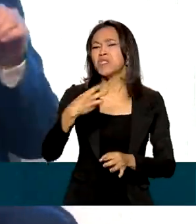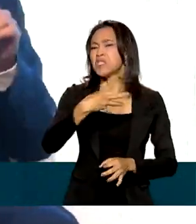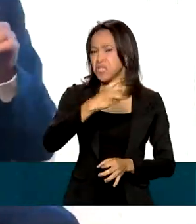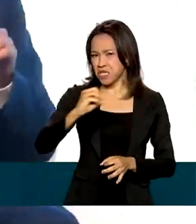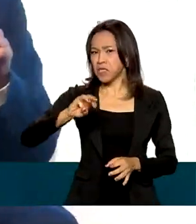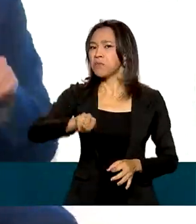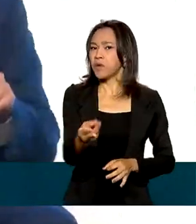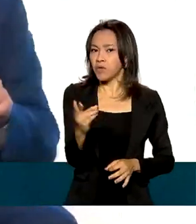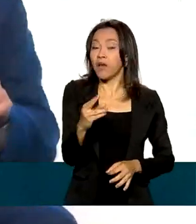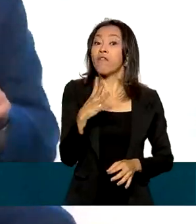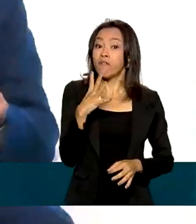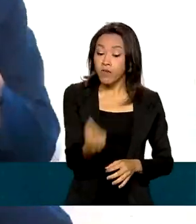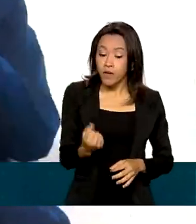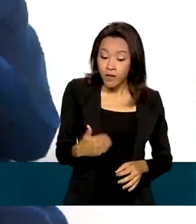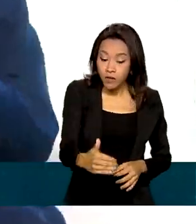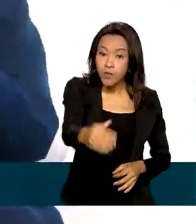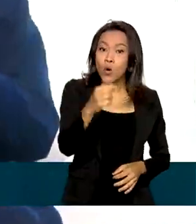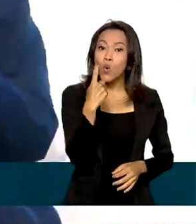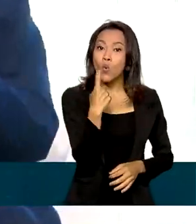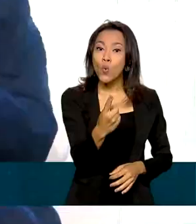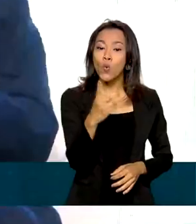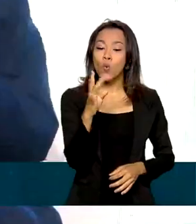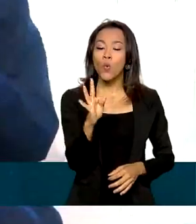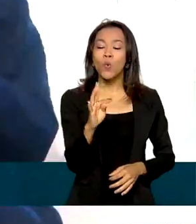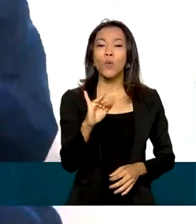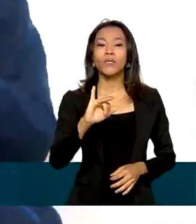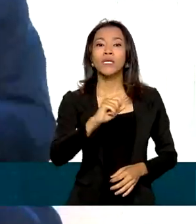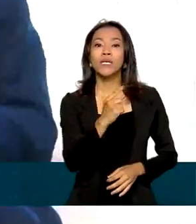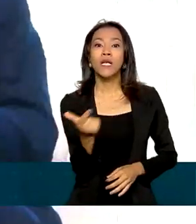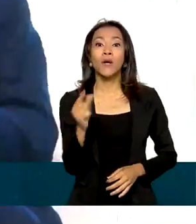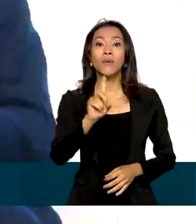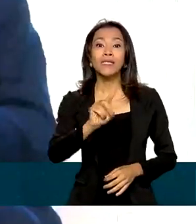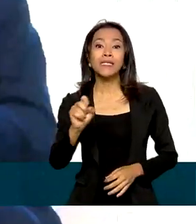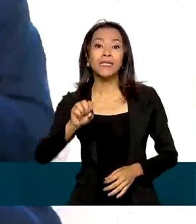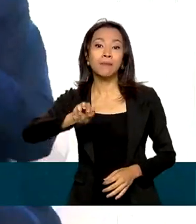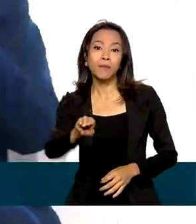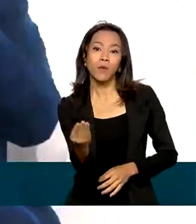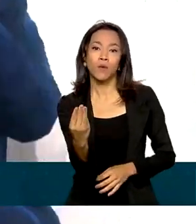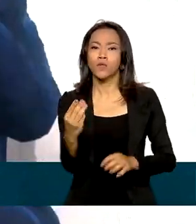ter 1 trilhão e 100 bilhões de contratos.